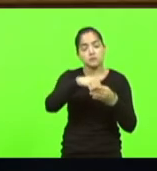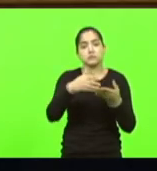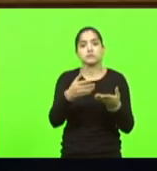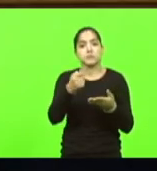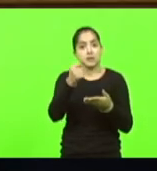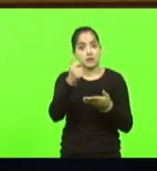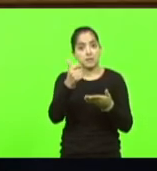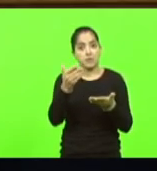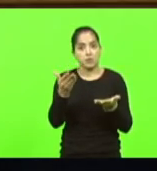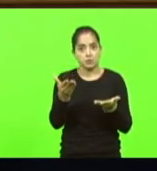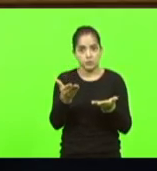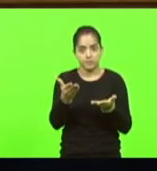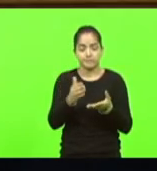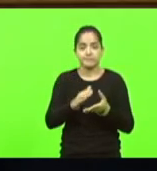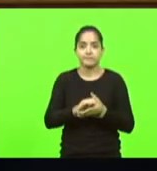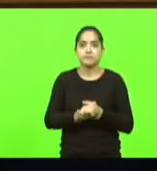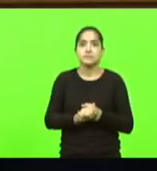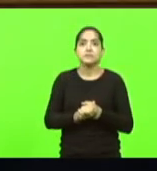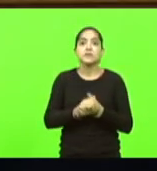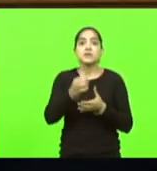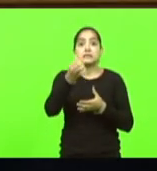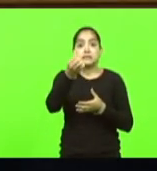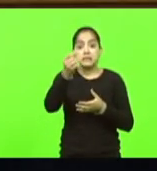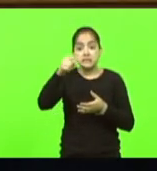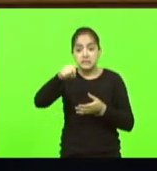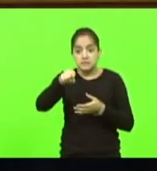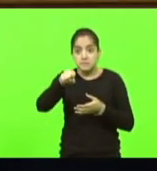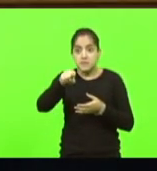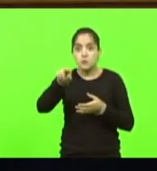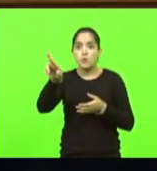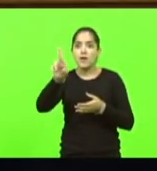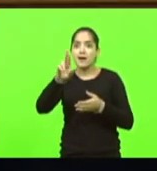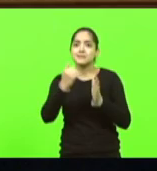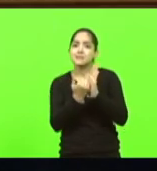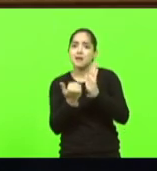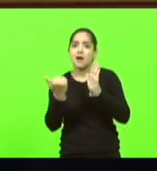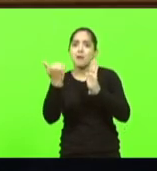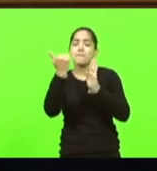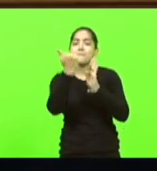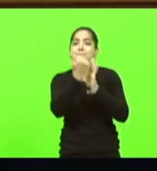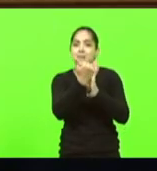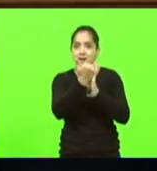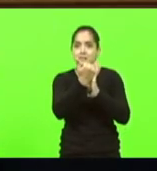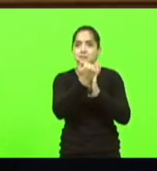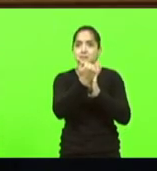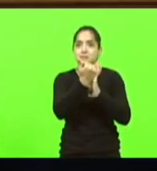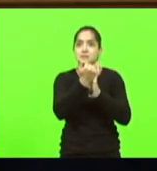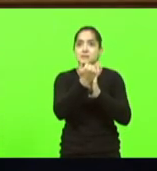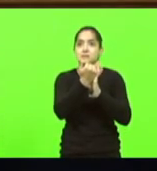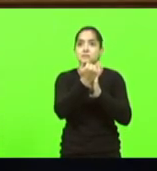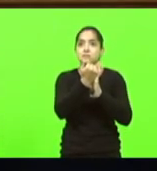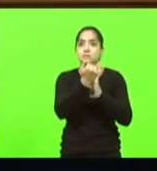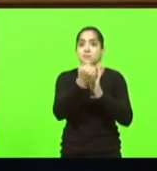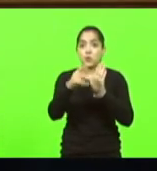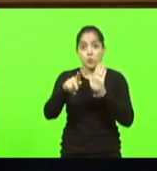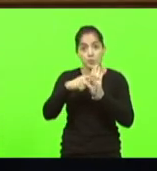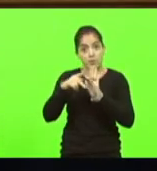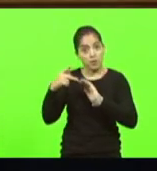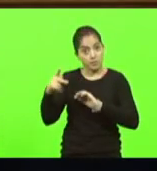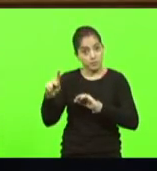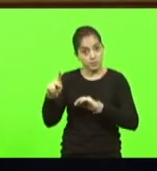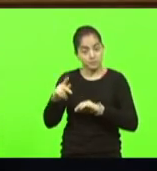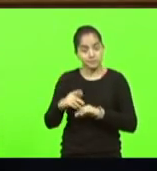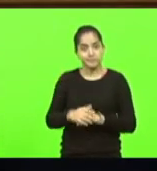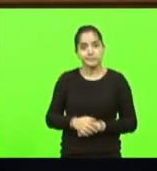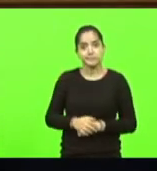que vai colocar 6.000 a mais da conta de um oficial de oficial da Polícia Militar o próprio Governador